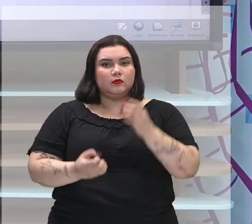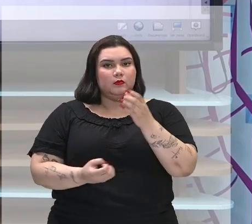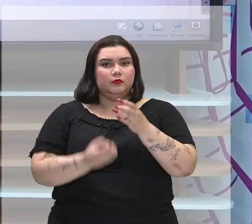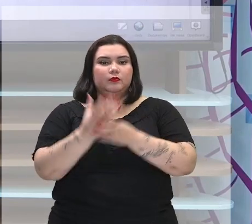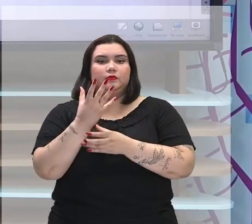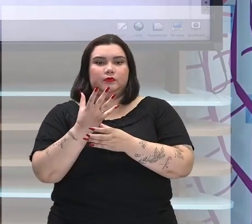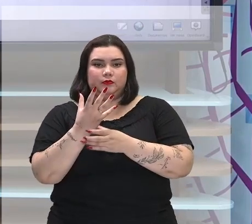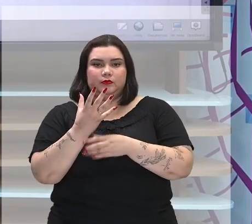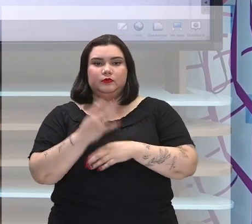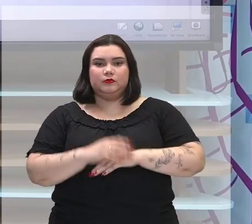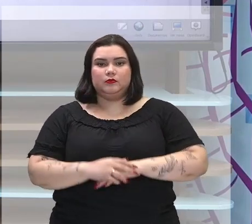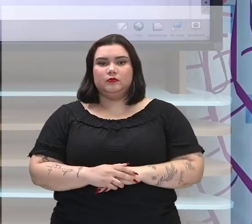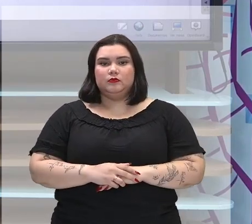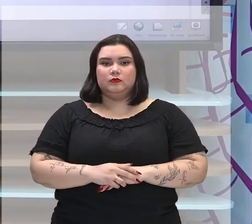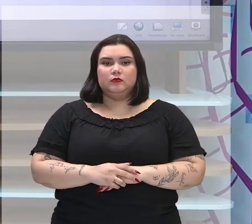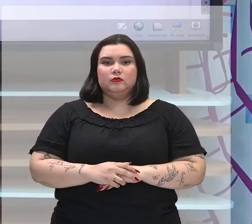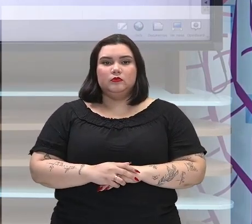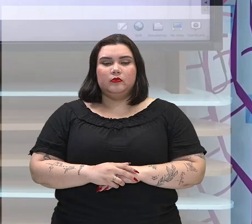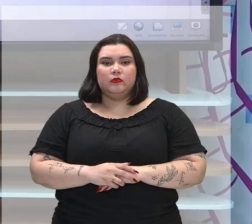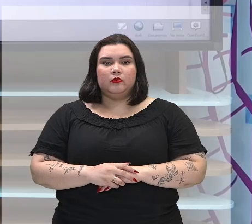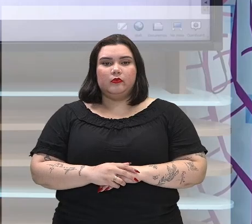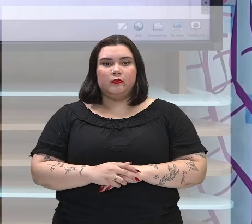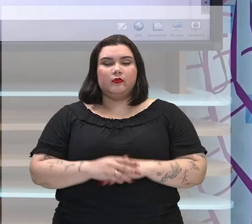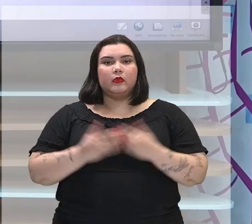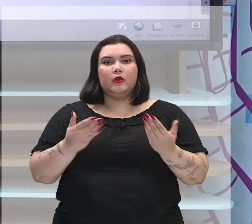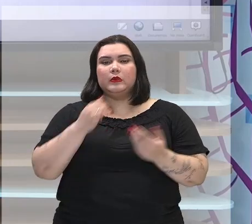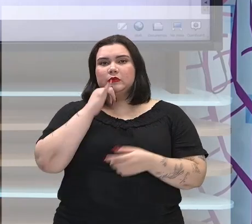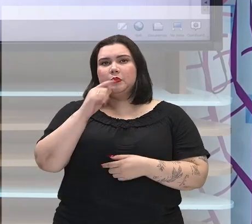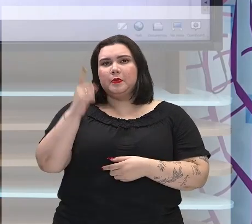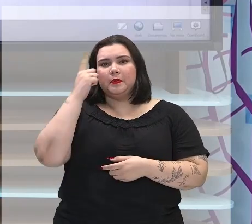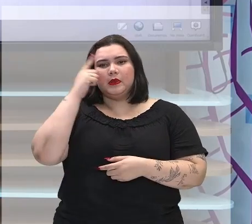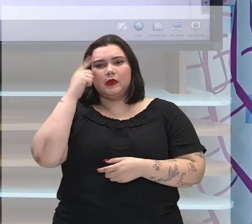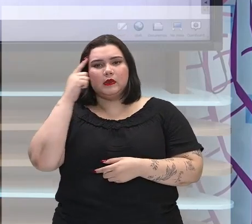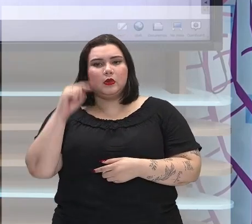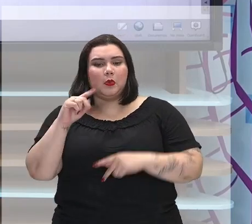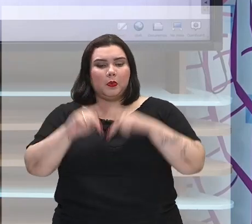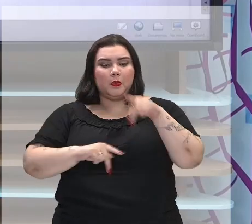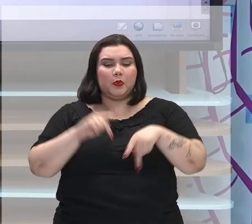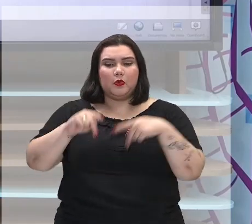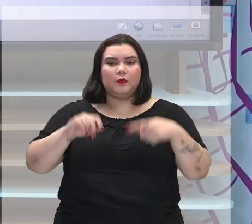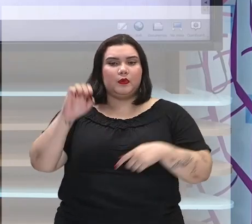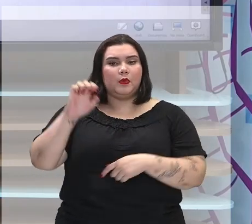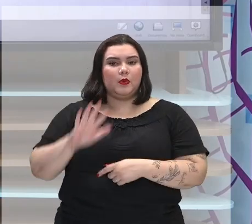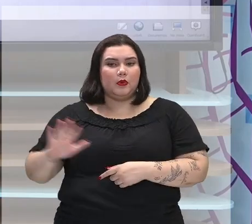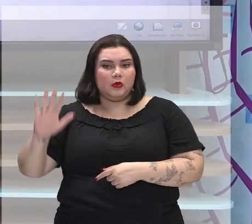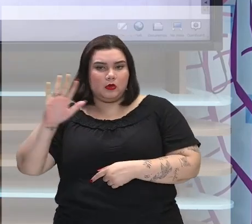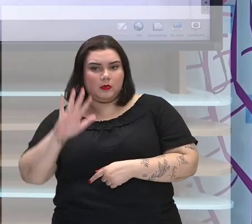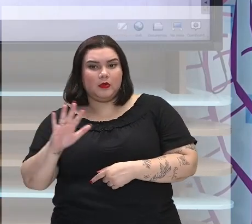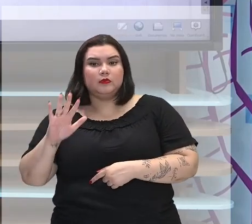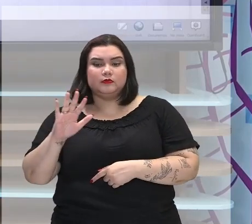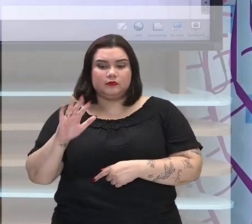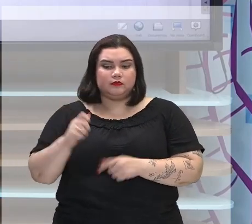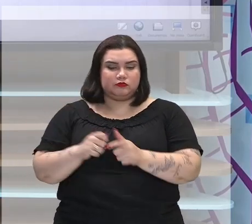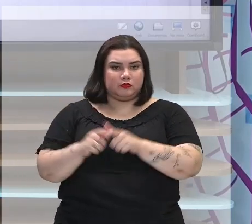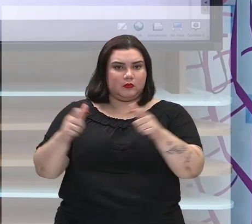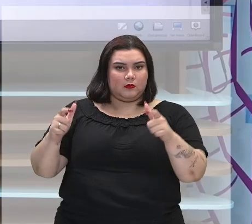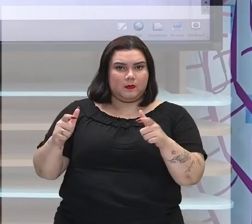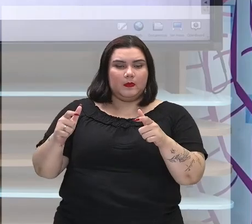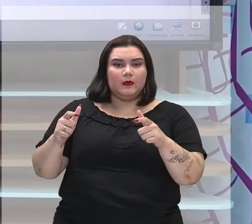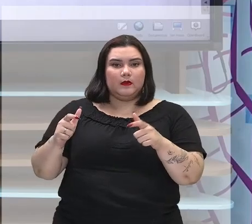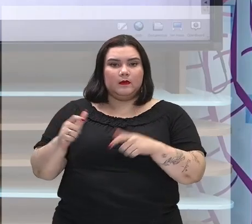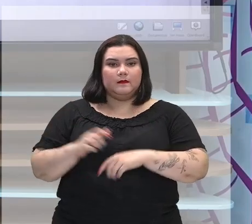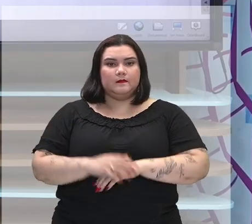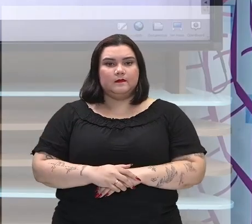implementar. Quando você pensa que o povo europeu, né, parte do seu território